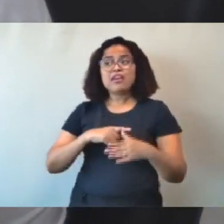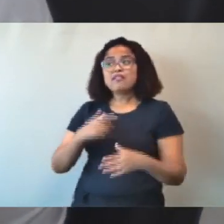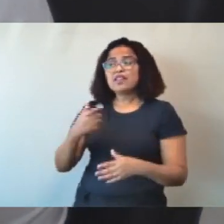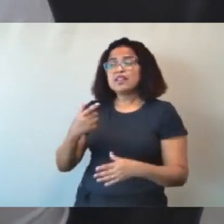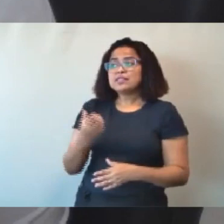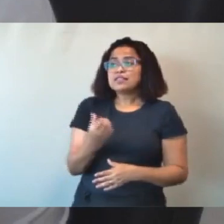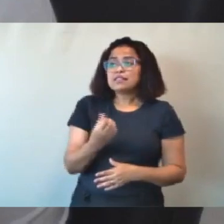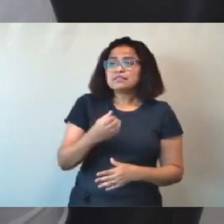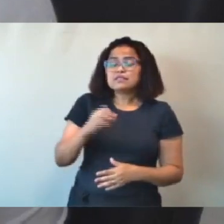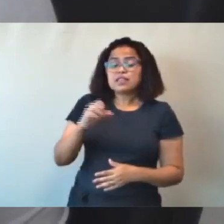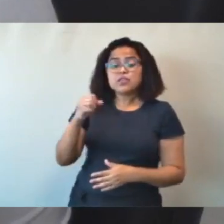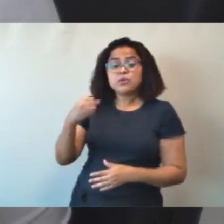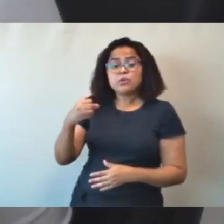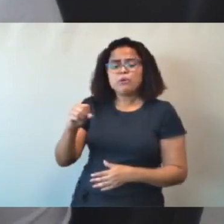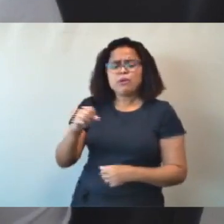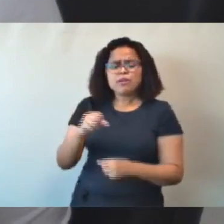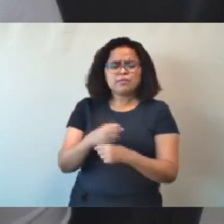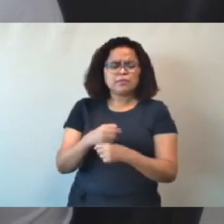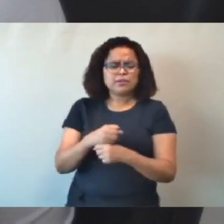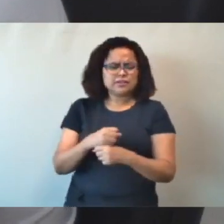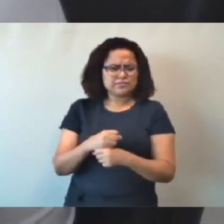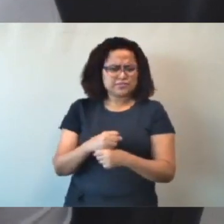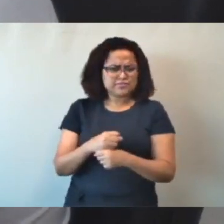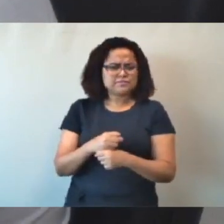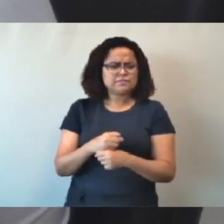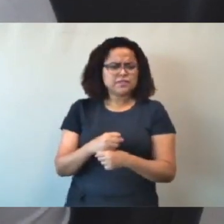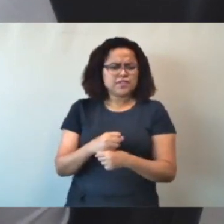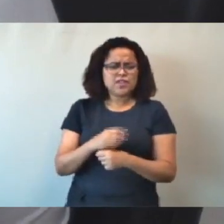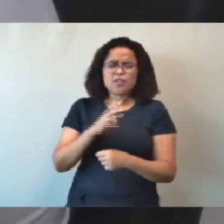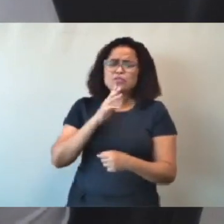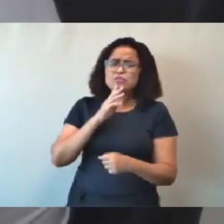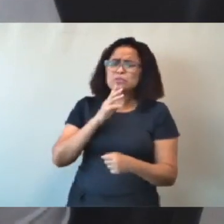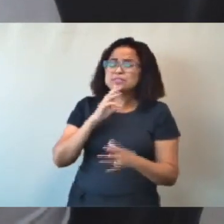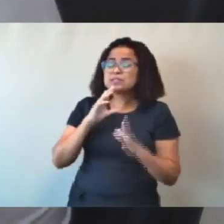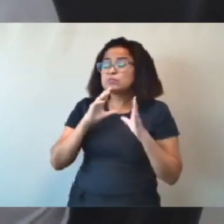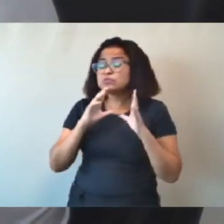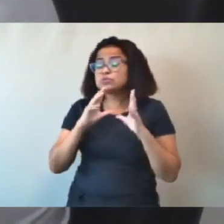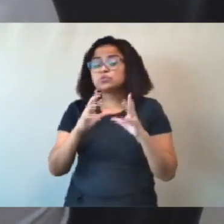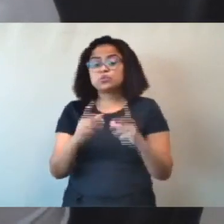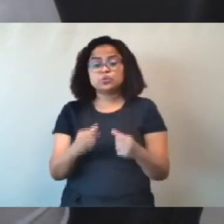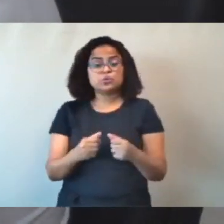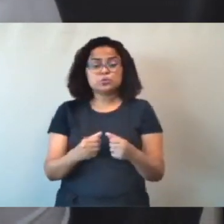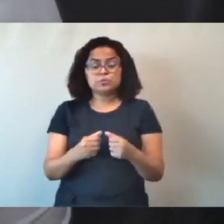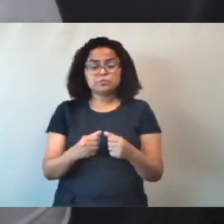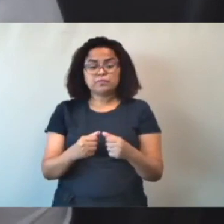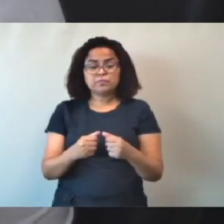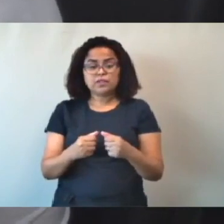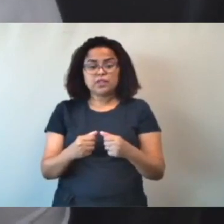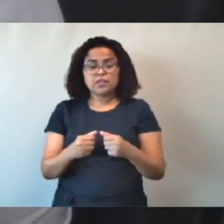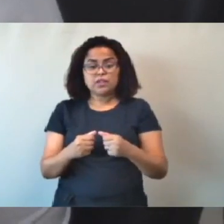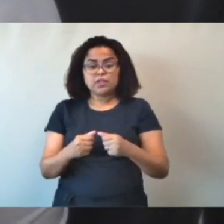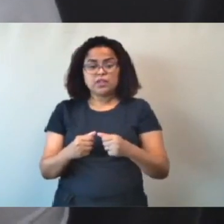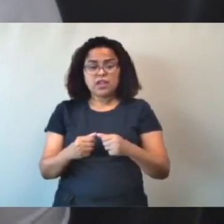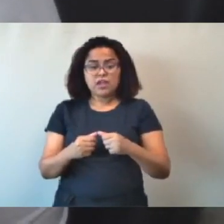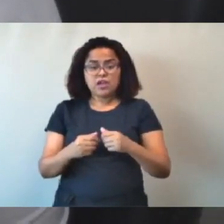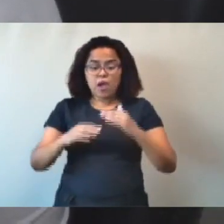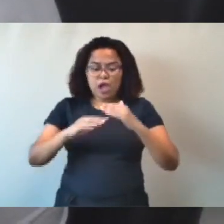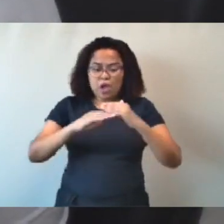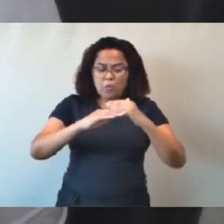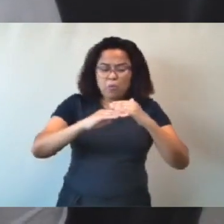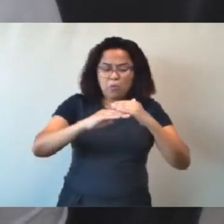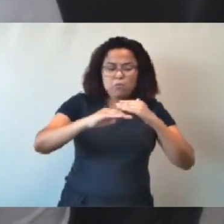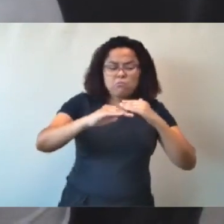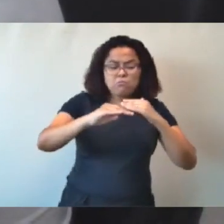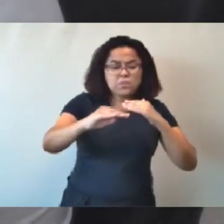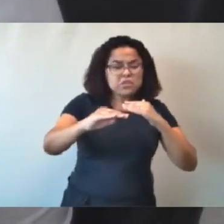pontos fracos da Abílio Machado. Obrigado. A Abílio Machado tem mais de 10 anos que não tem um capeamento, um recapeamento asfáltico, um IPTU dos mais caros de Belo